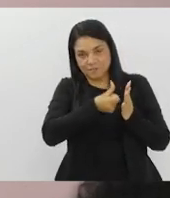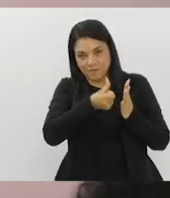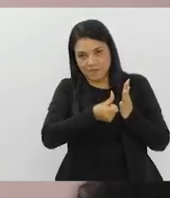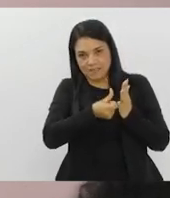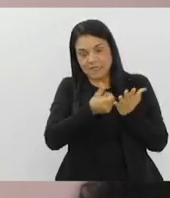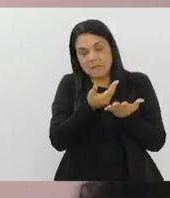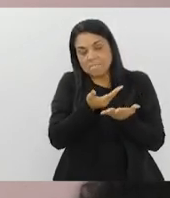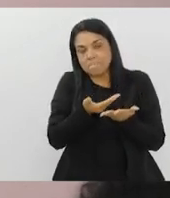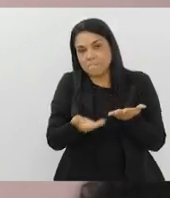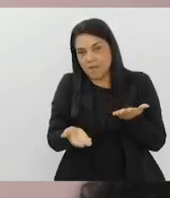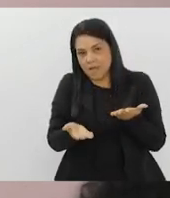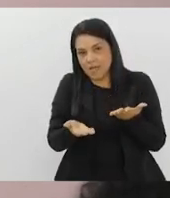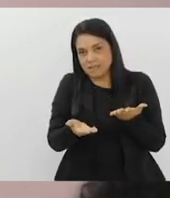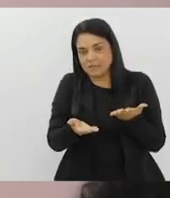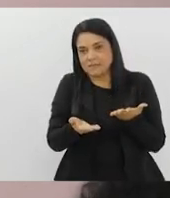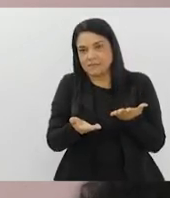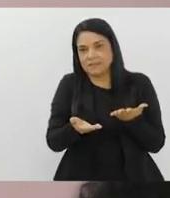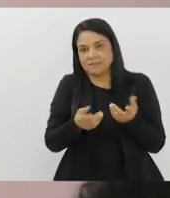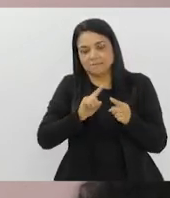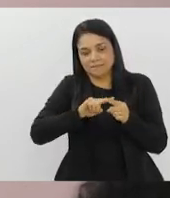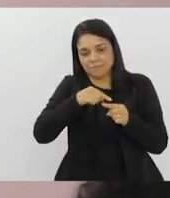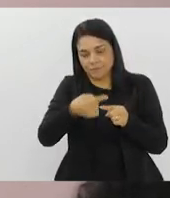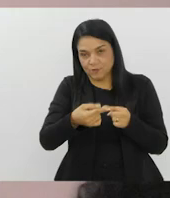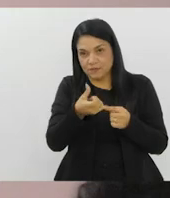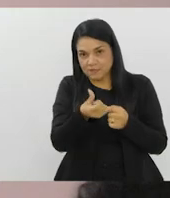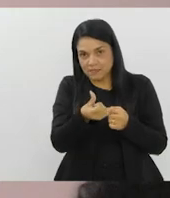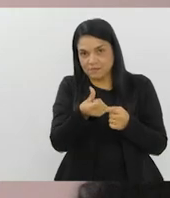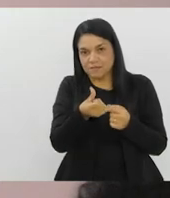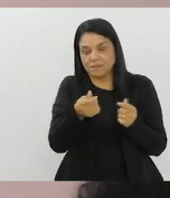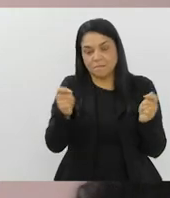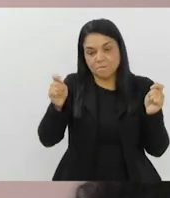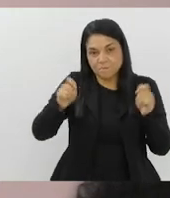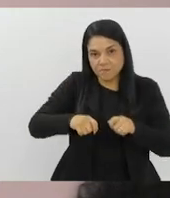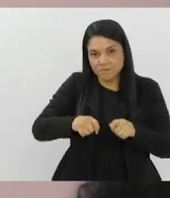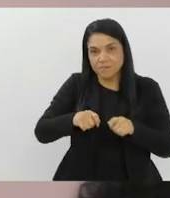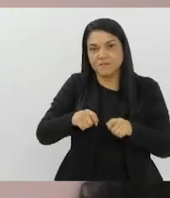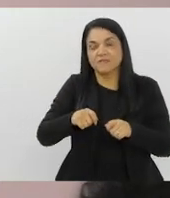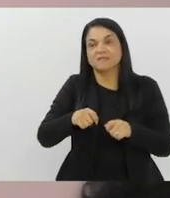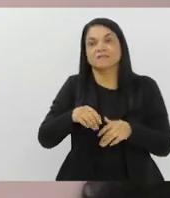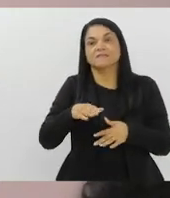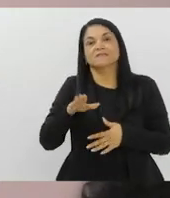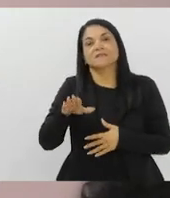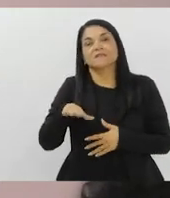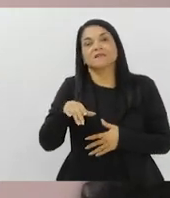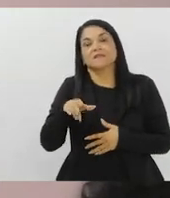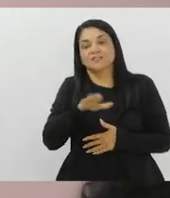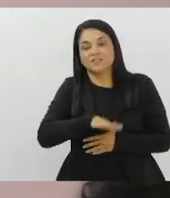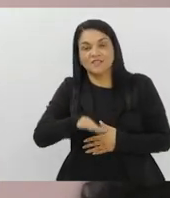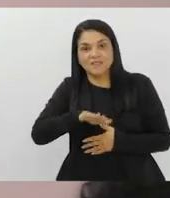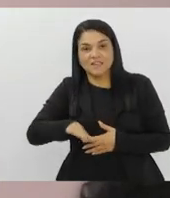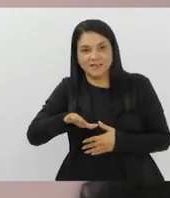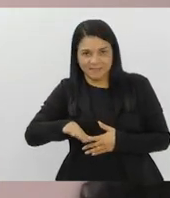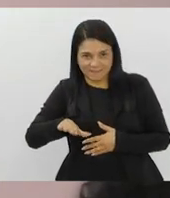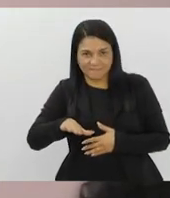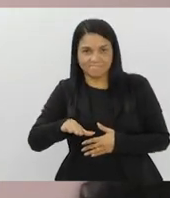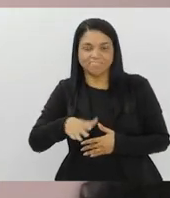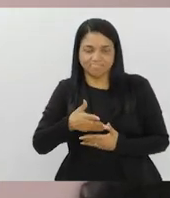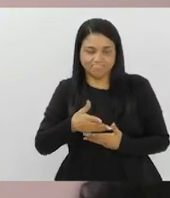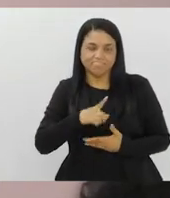perde também essas possibilidades todas que as crianças que são amamentadas exclusivamente até os 6 meses têm.